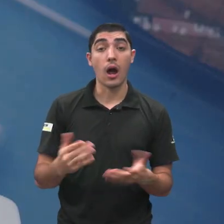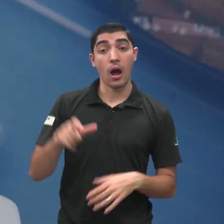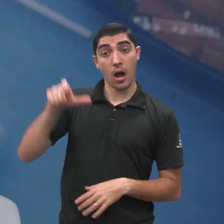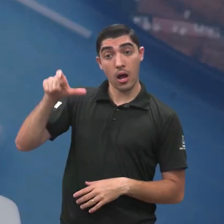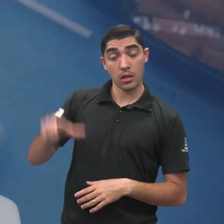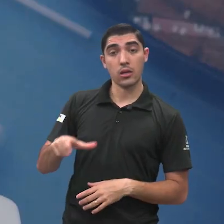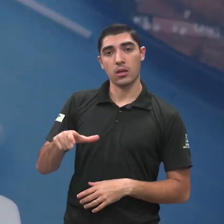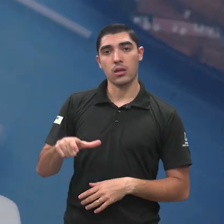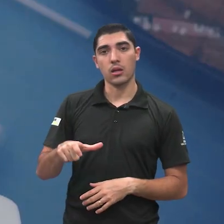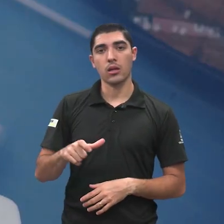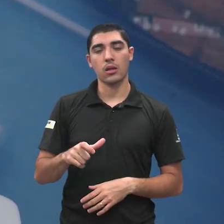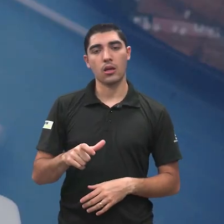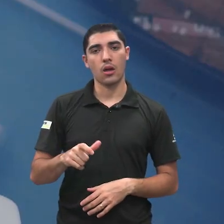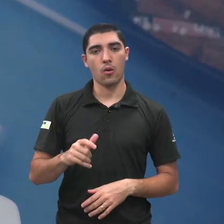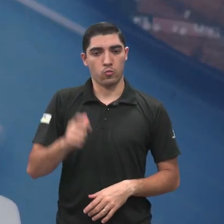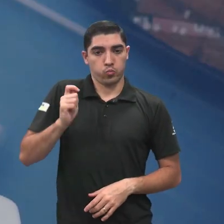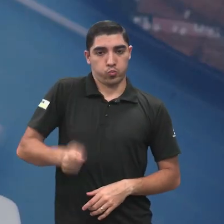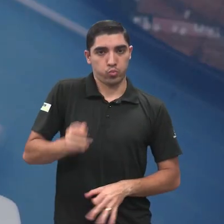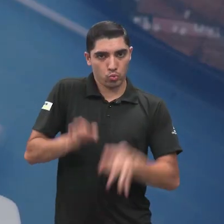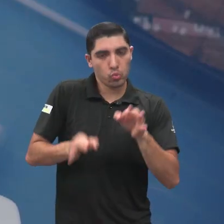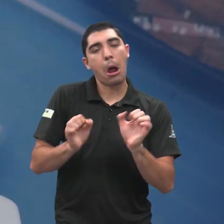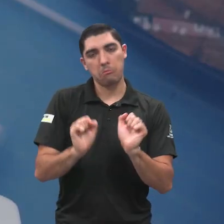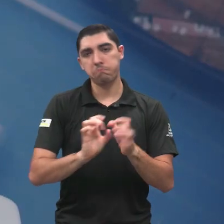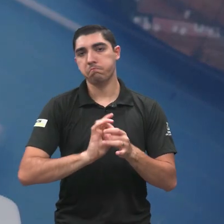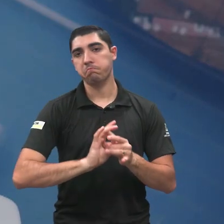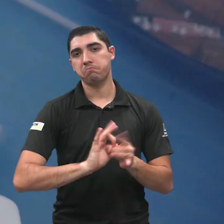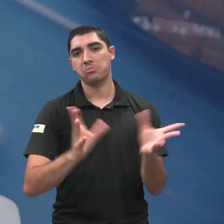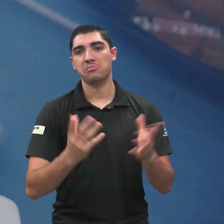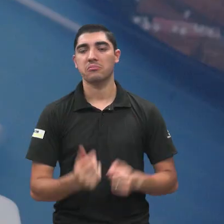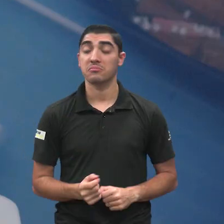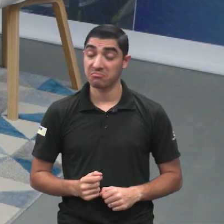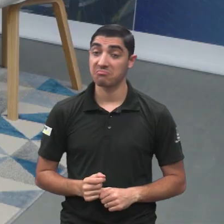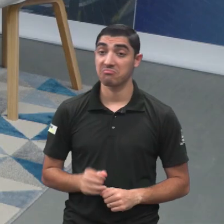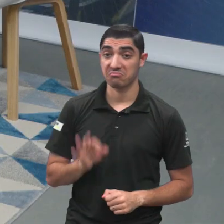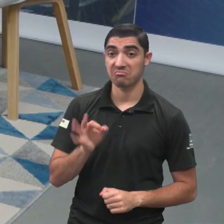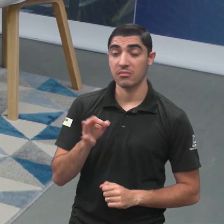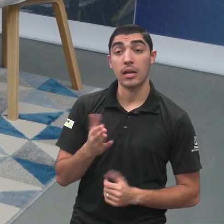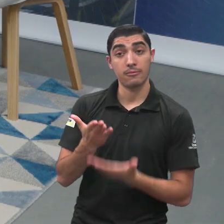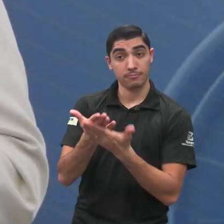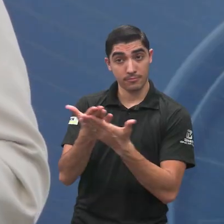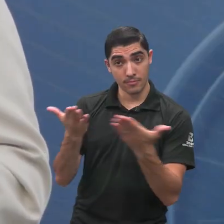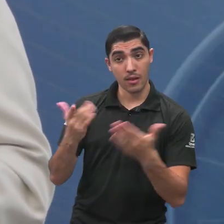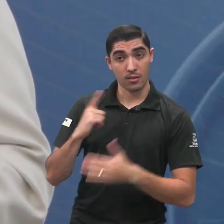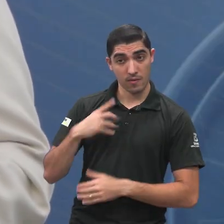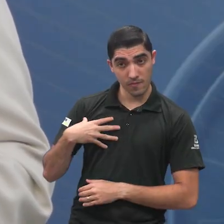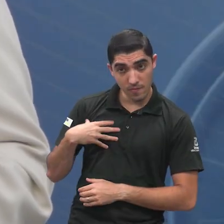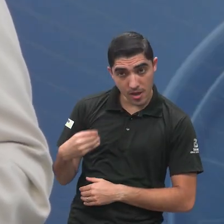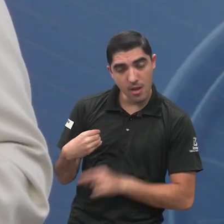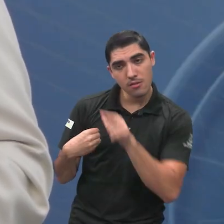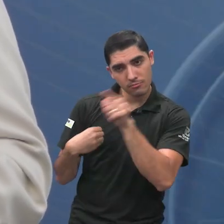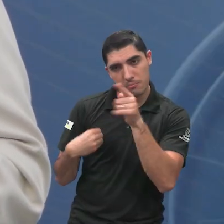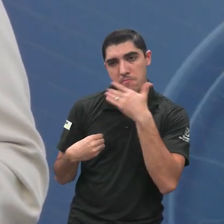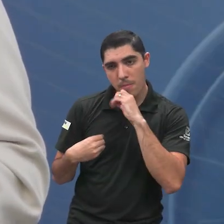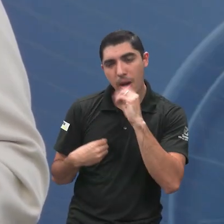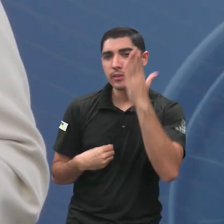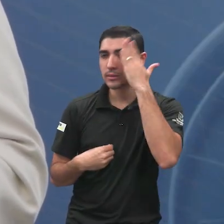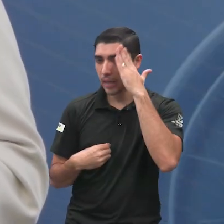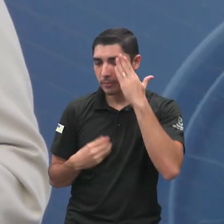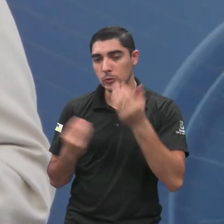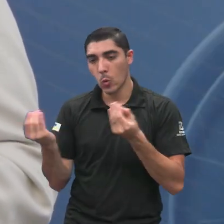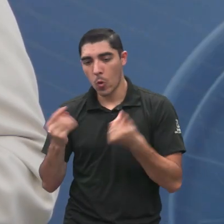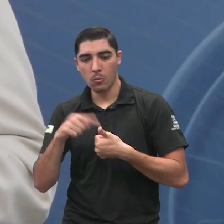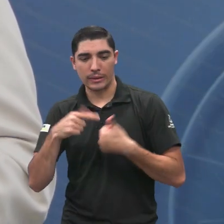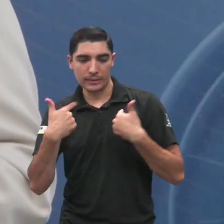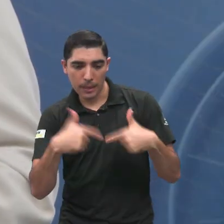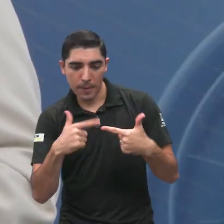vezes, assim, eles conseguem. Certo. Olha só, gente, quem é pai sabe conciliar rotina,